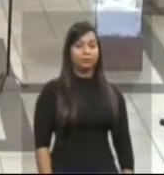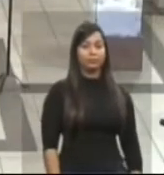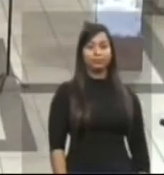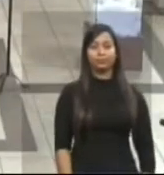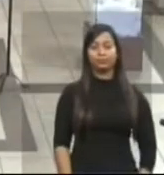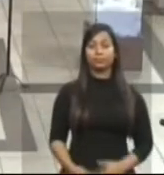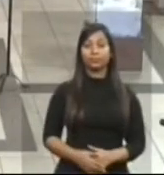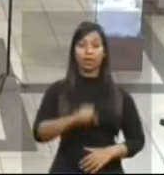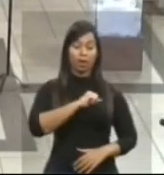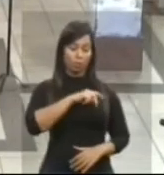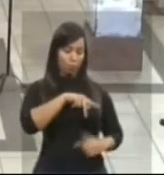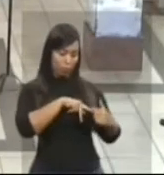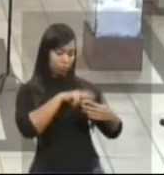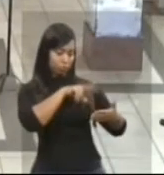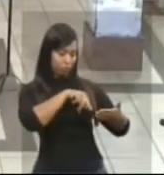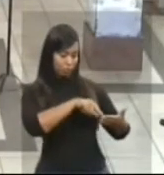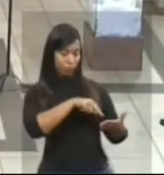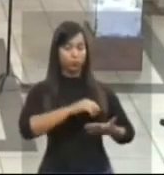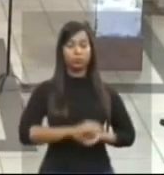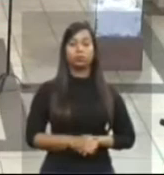Leitura dos Atos dos Apóstolos.